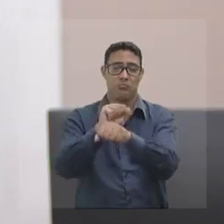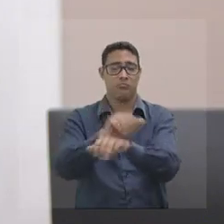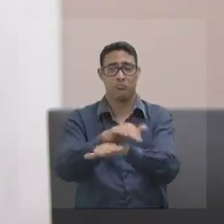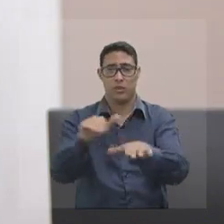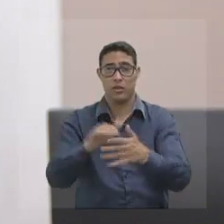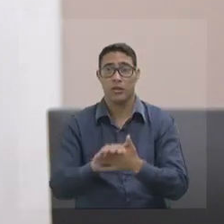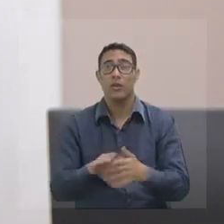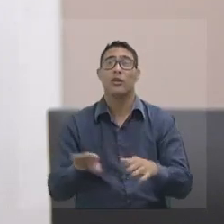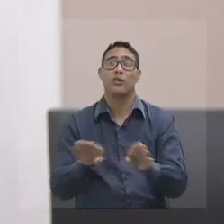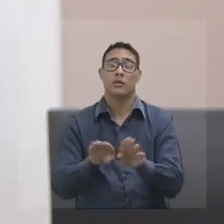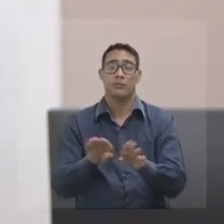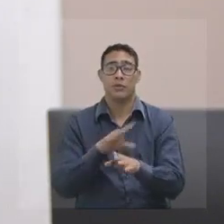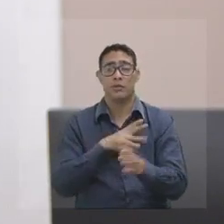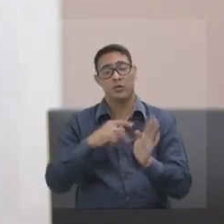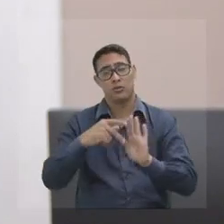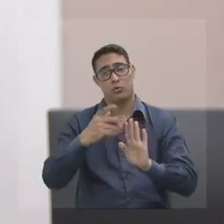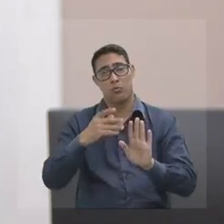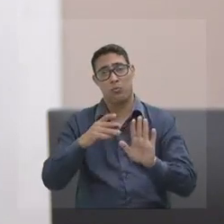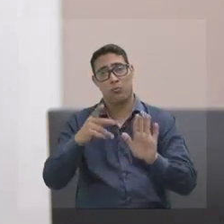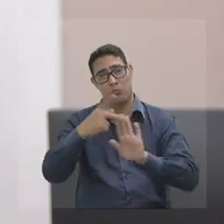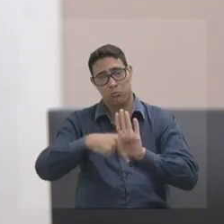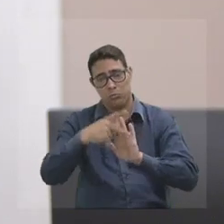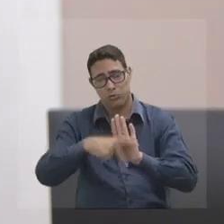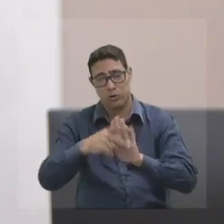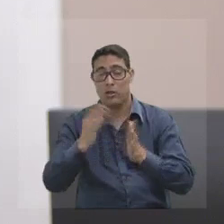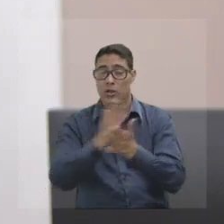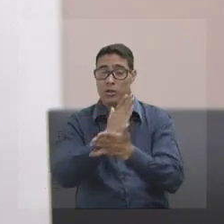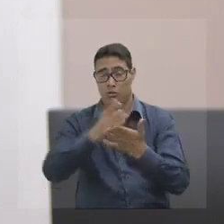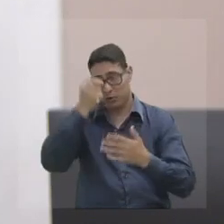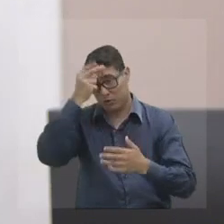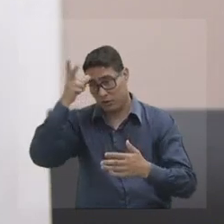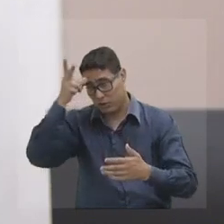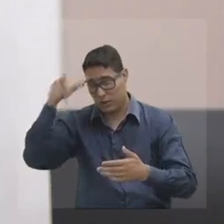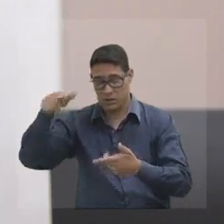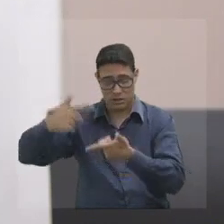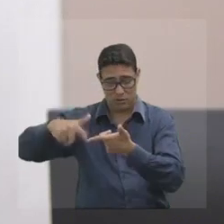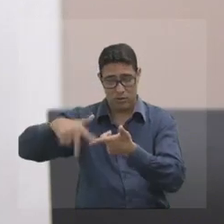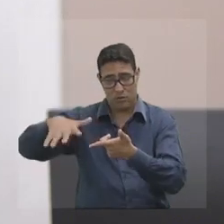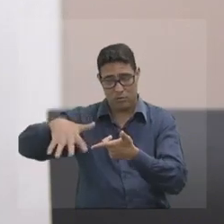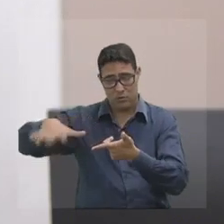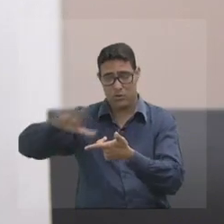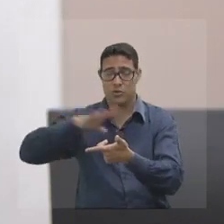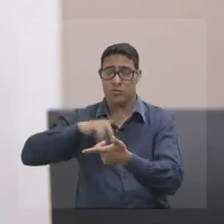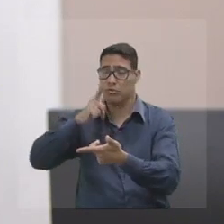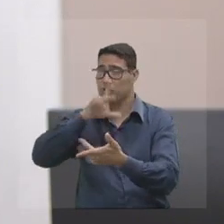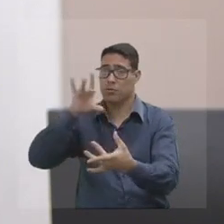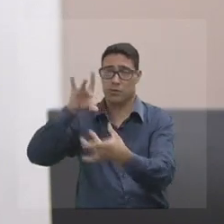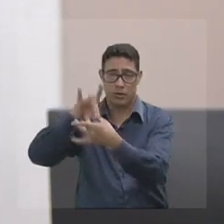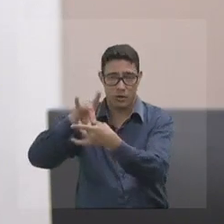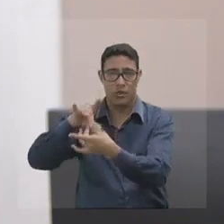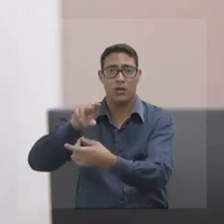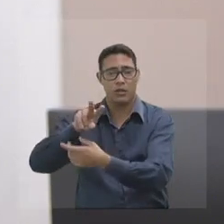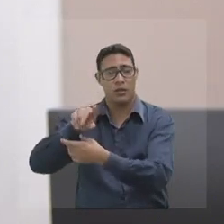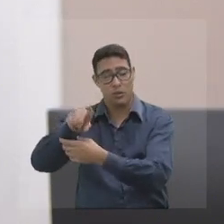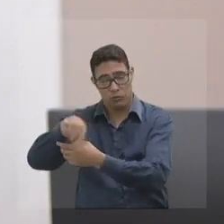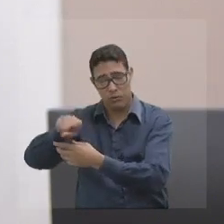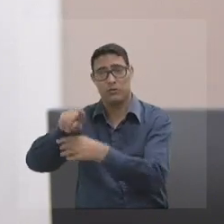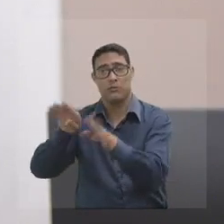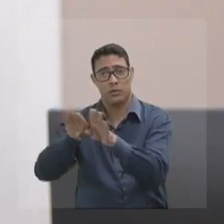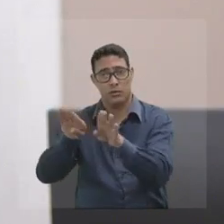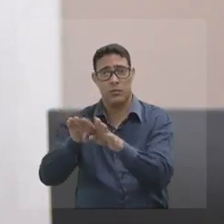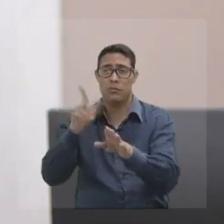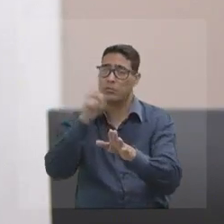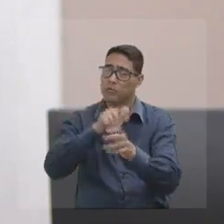recentemente um programa com alguns municípios mais críticos fazendo uma parceria estamos fechando um plano de ação com eles também para